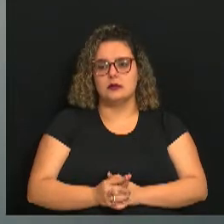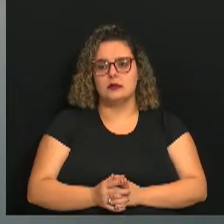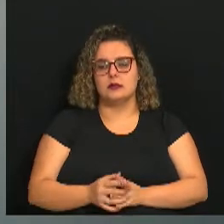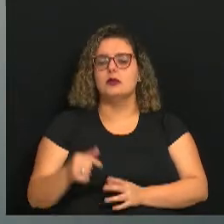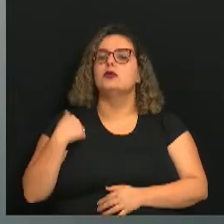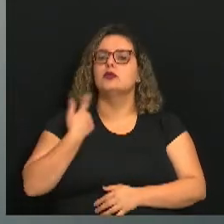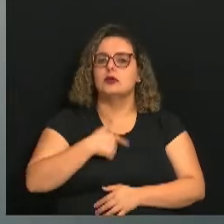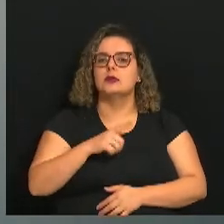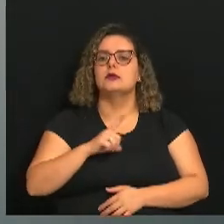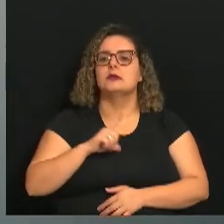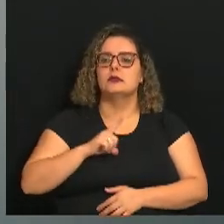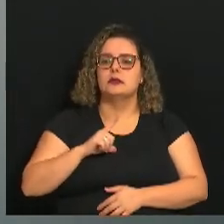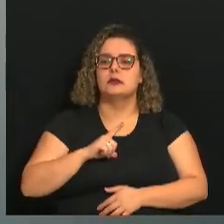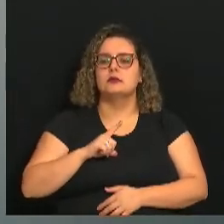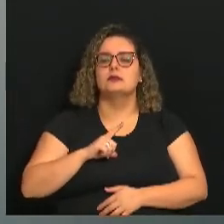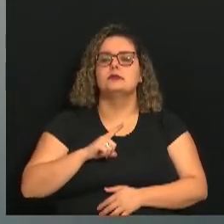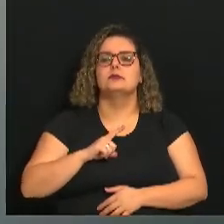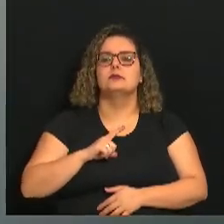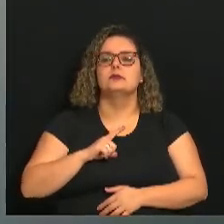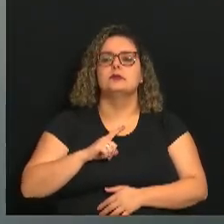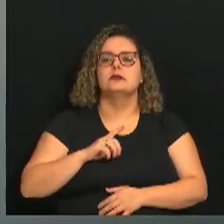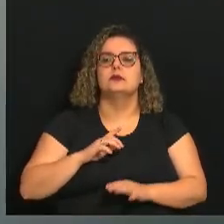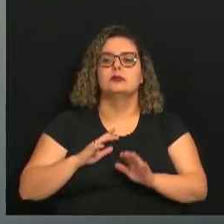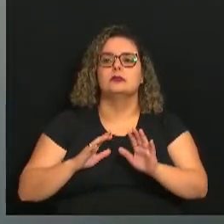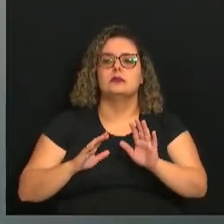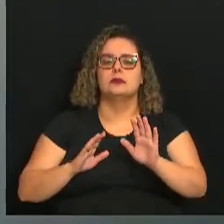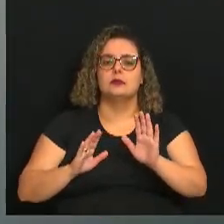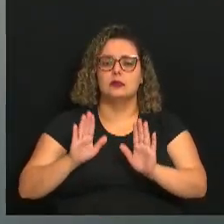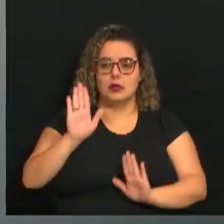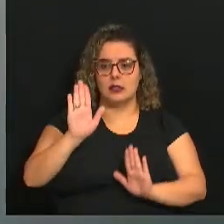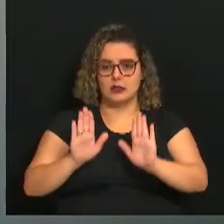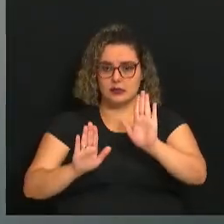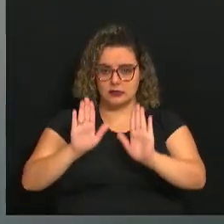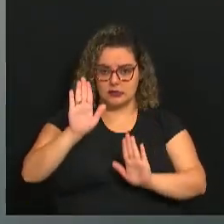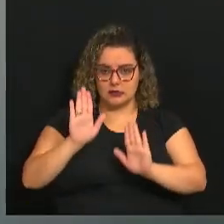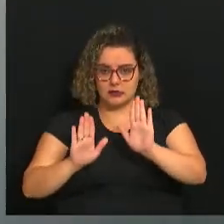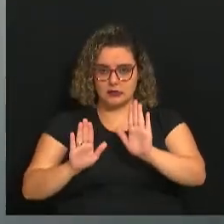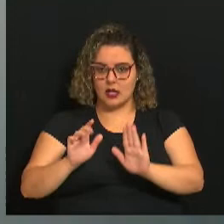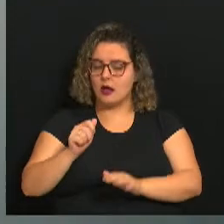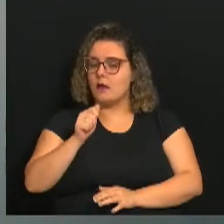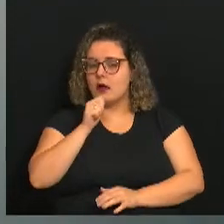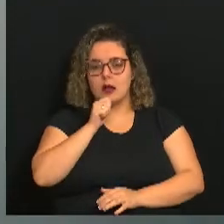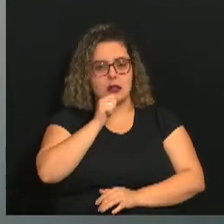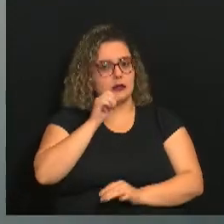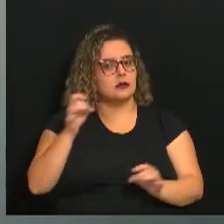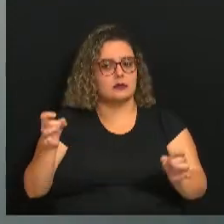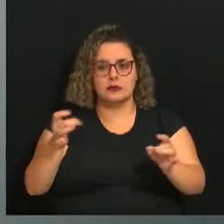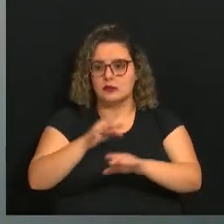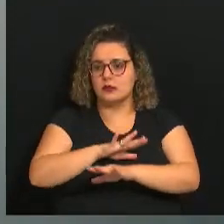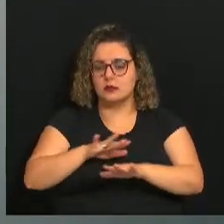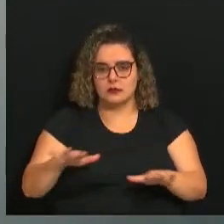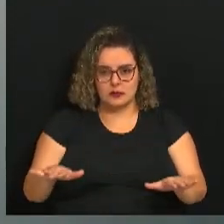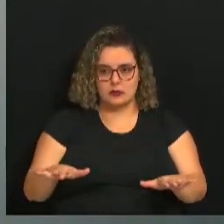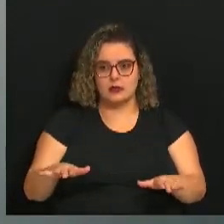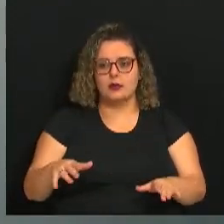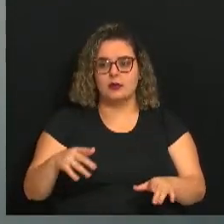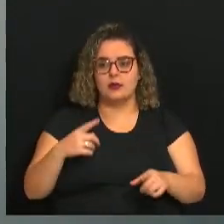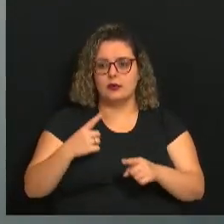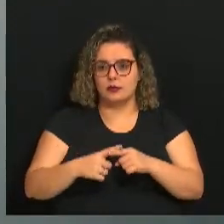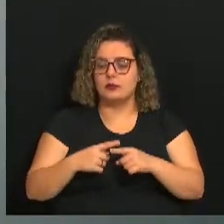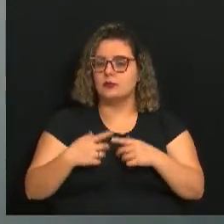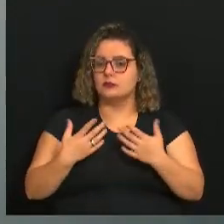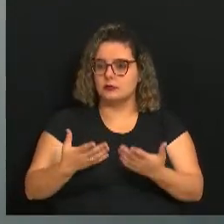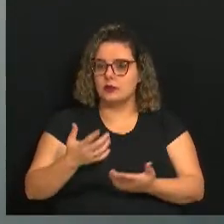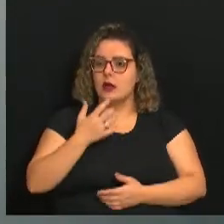licitação. Então, essa licitação ainda não estava finalizada, até mesmo porque, exatamente por isso que o